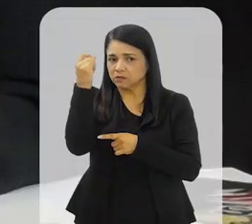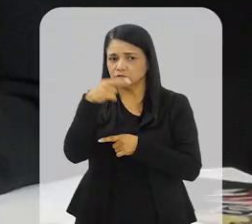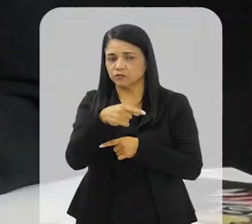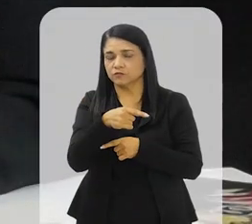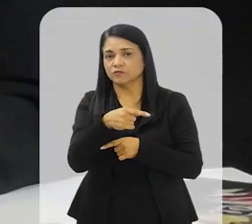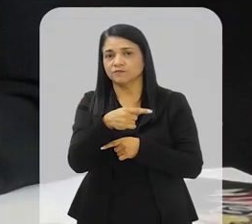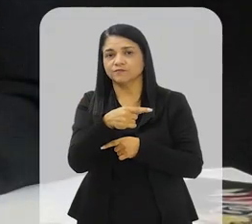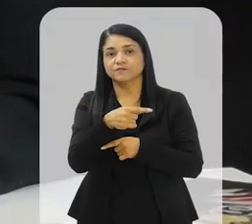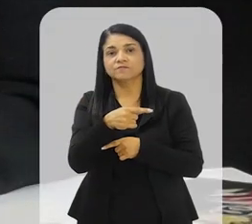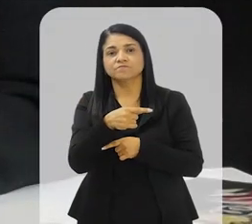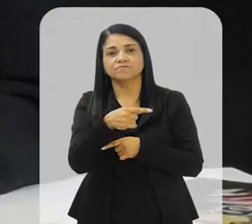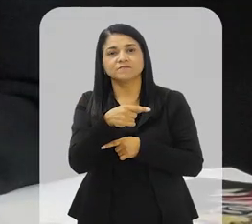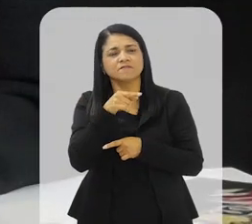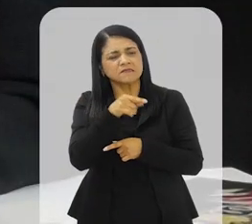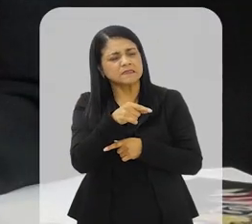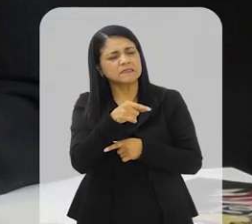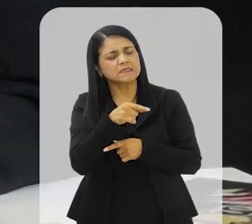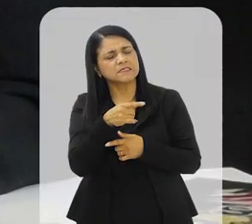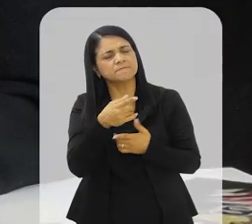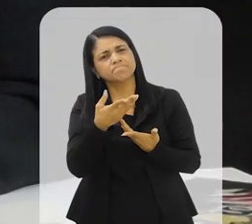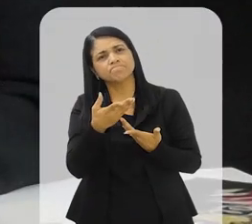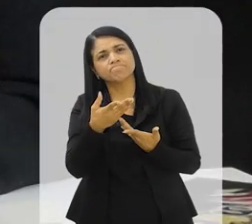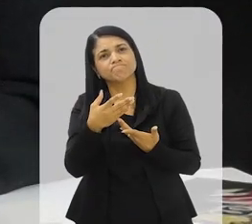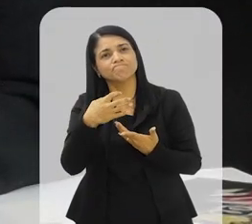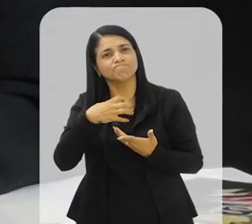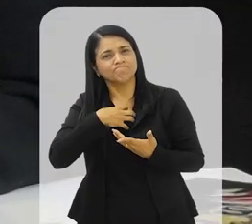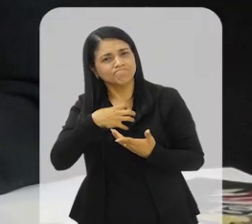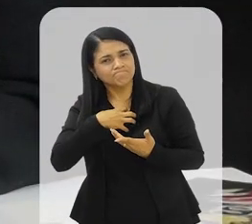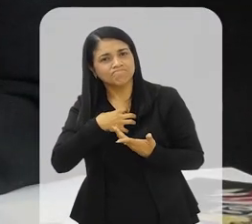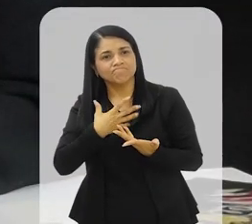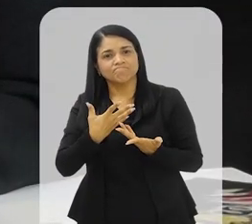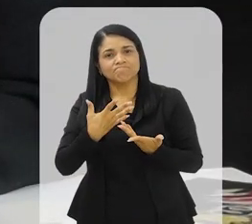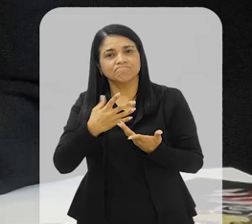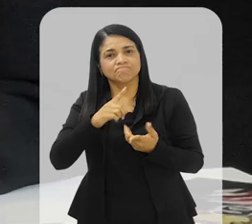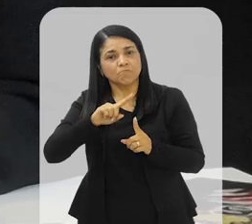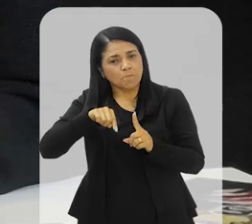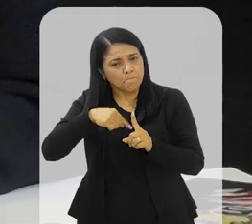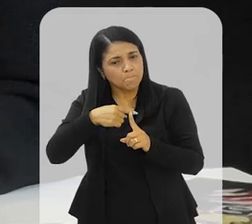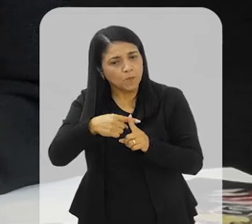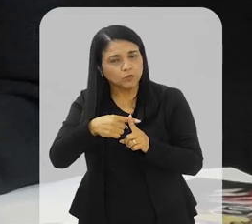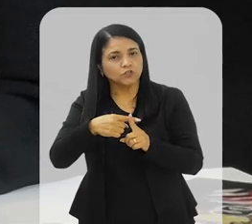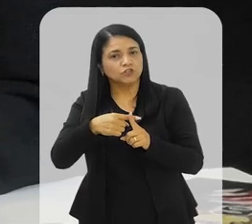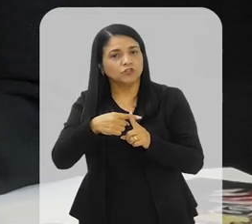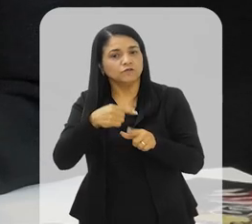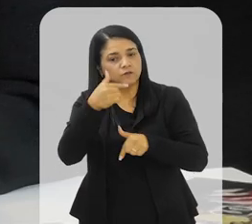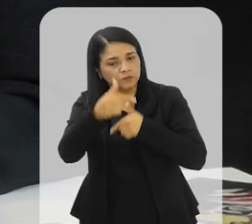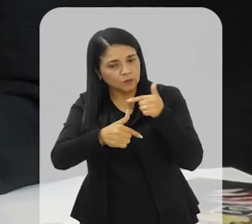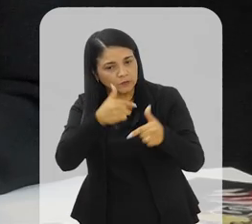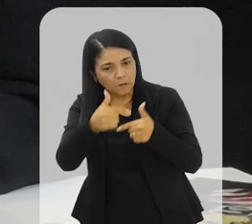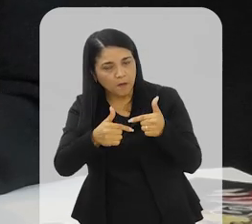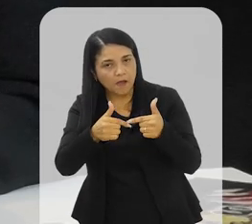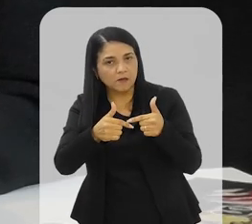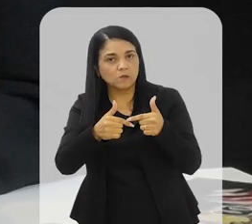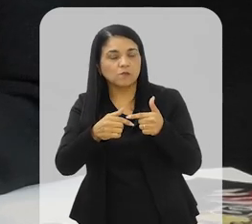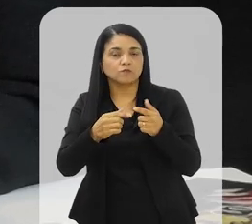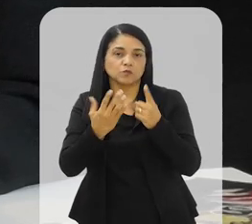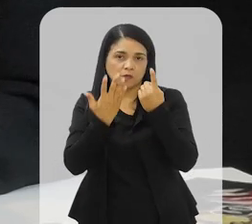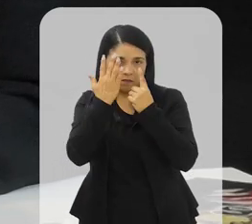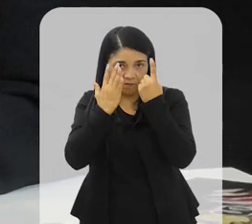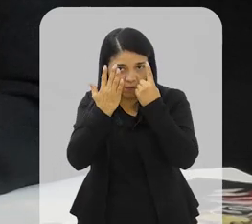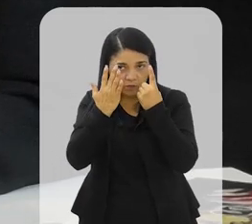importantes né pesa muito isso e quando eu falo pesa pesa eh favoravelmente